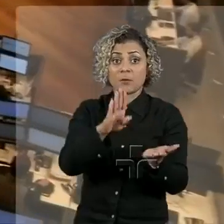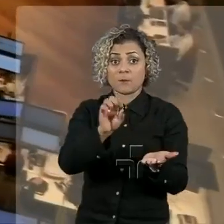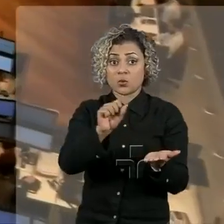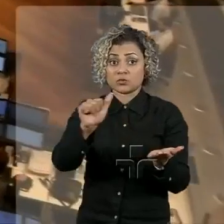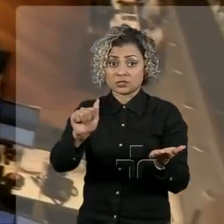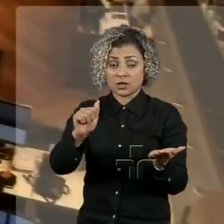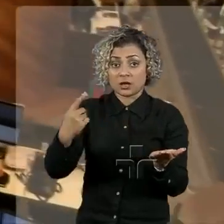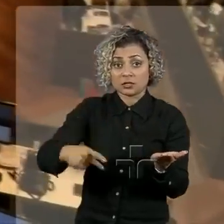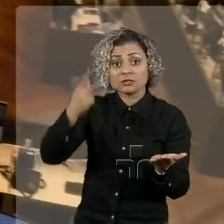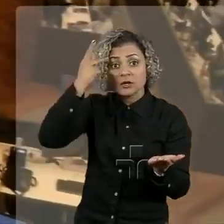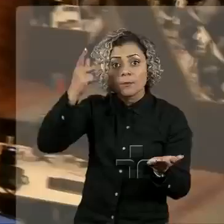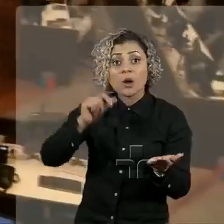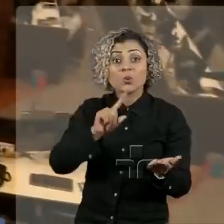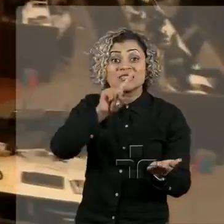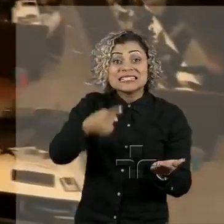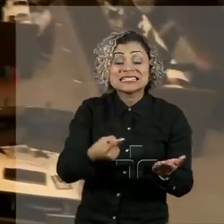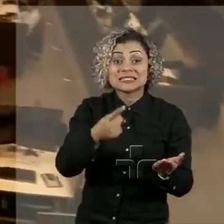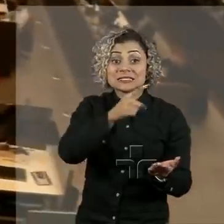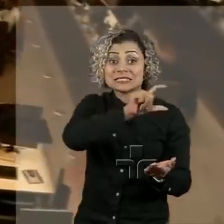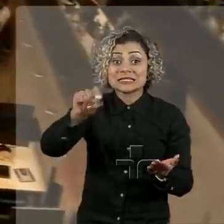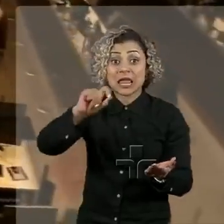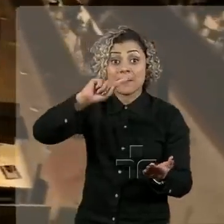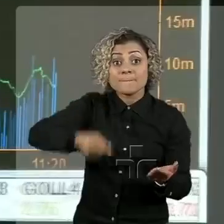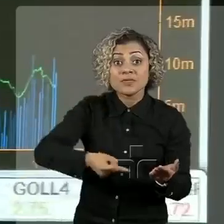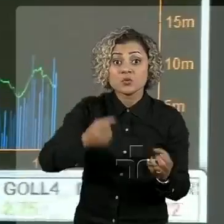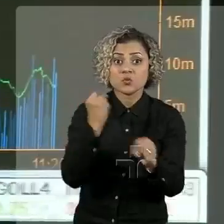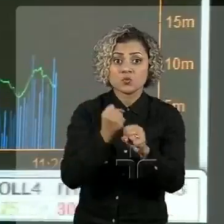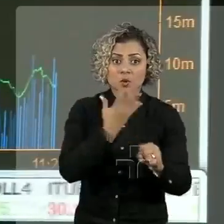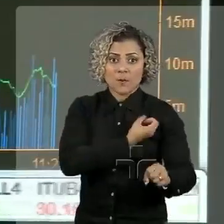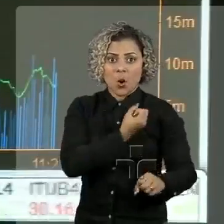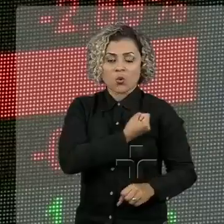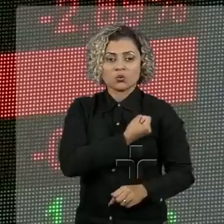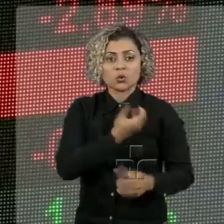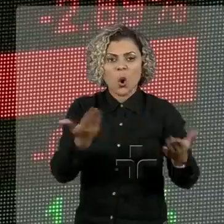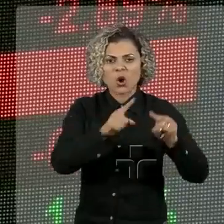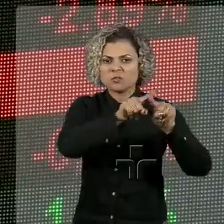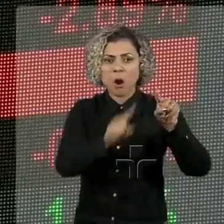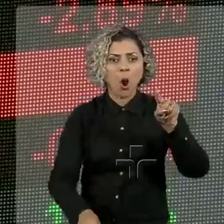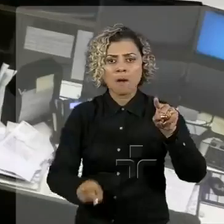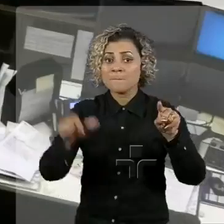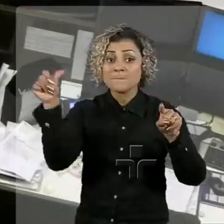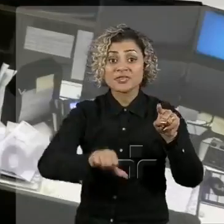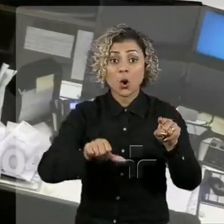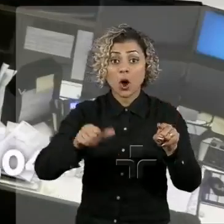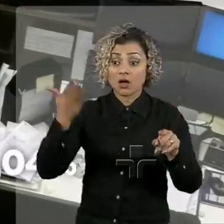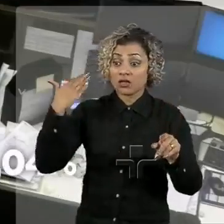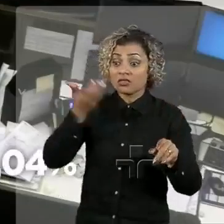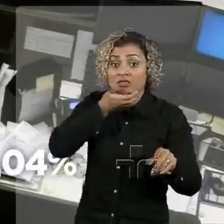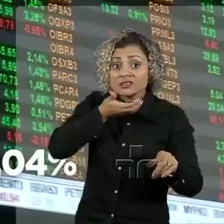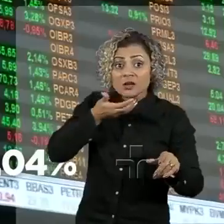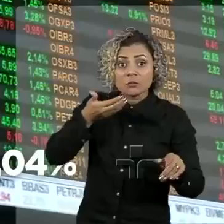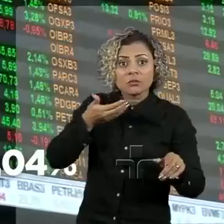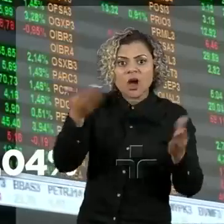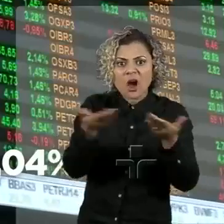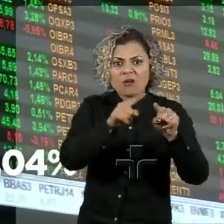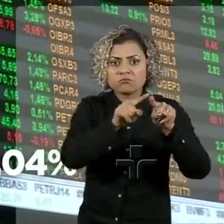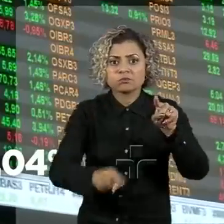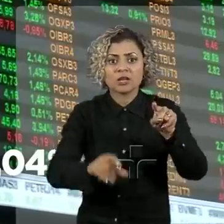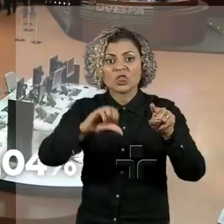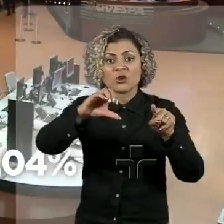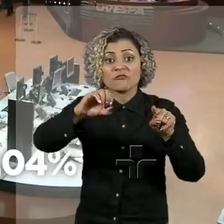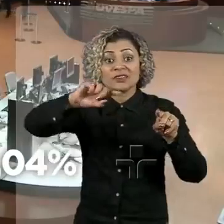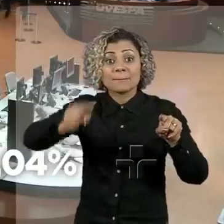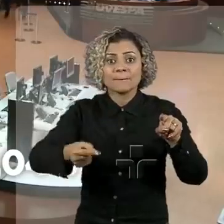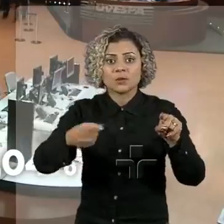chegou perto dos 100 mil pontos em março, teve hoje o seu pior resultado desde dezembro. Fechou abaixo dos 90 mil